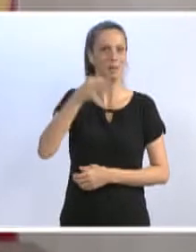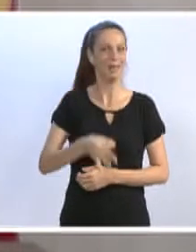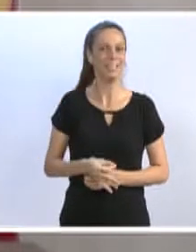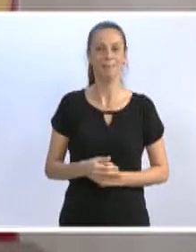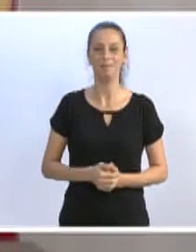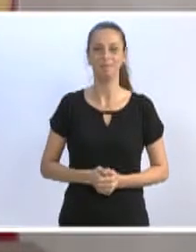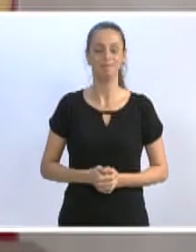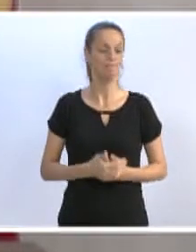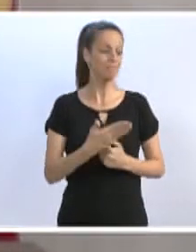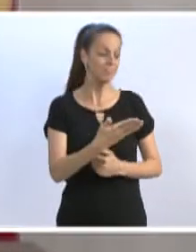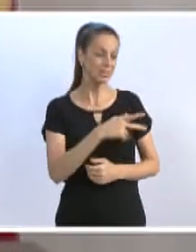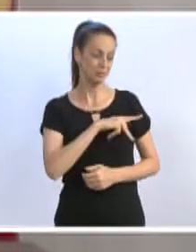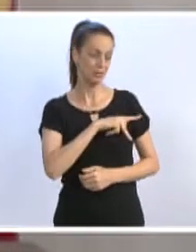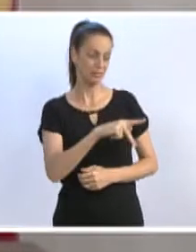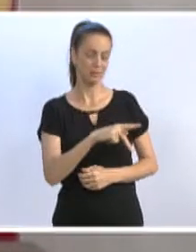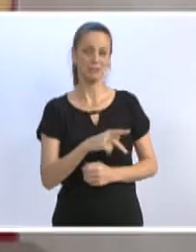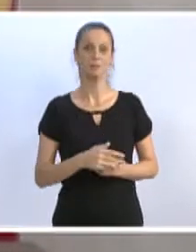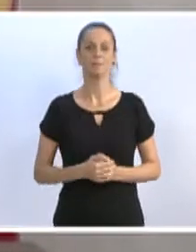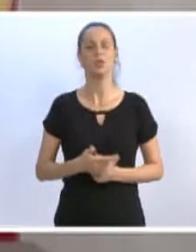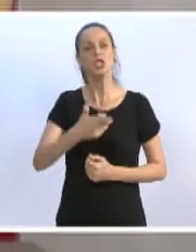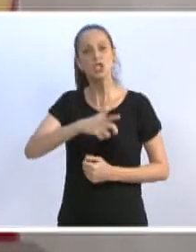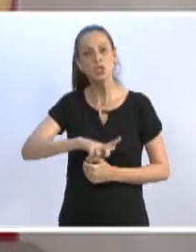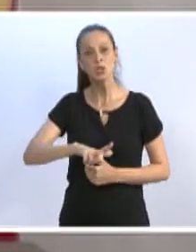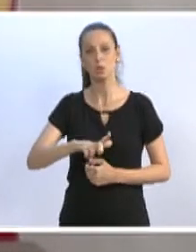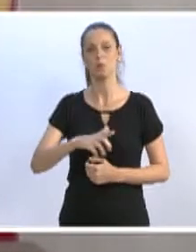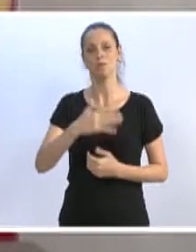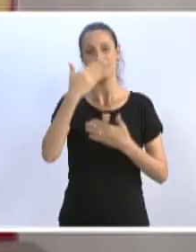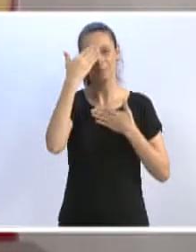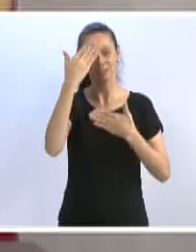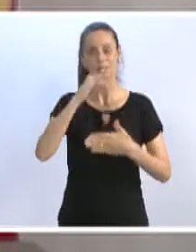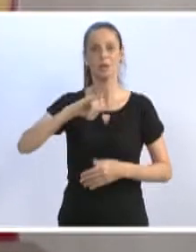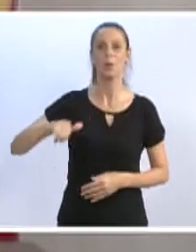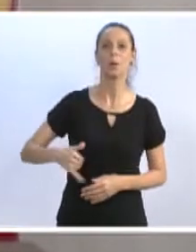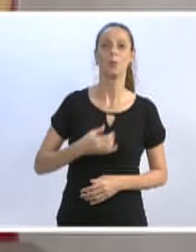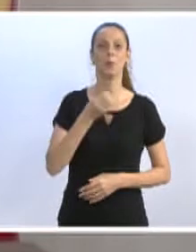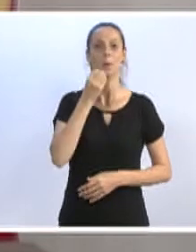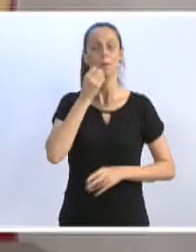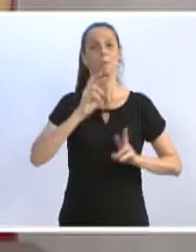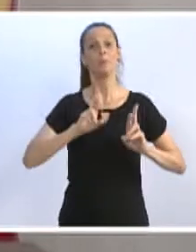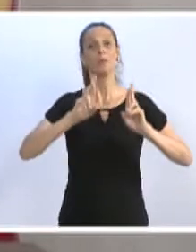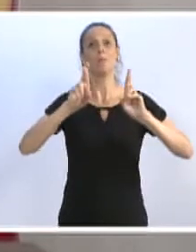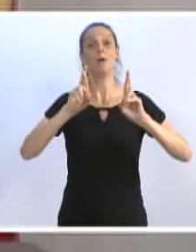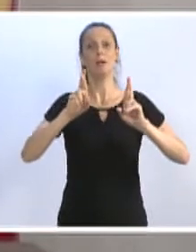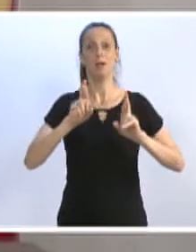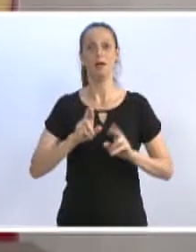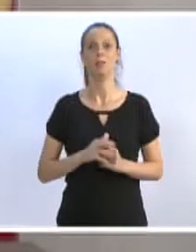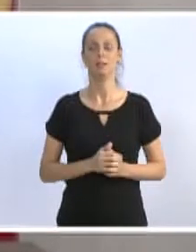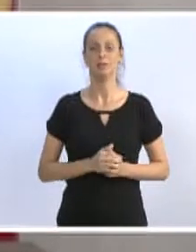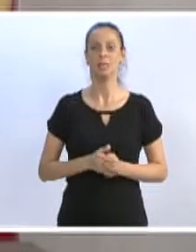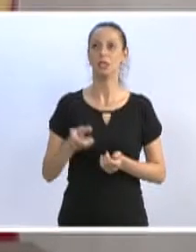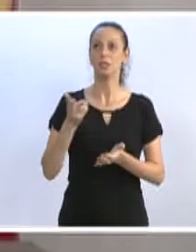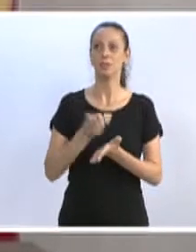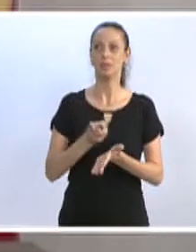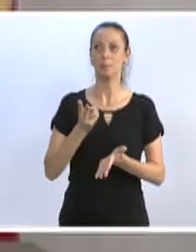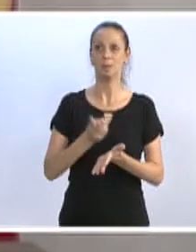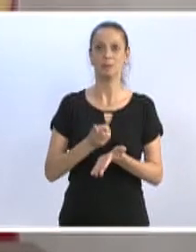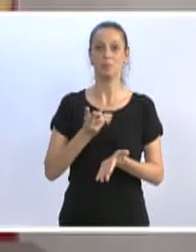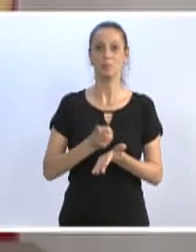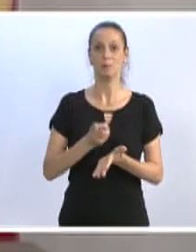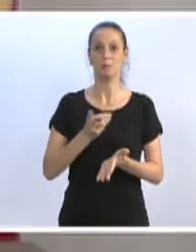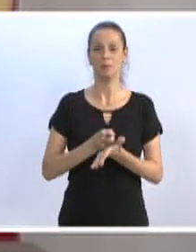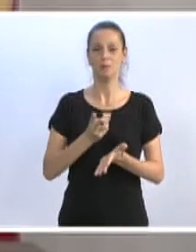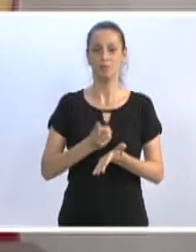Senhor presidente, uma vez mais agradeço pela oportunidade. Espero que nós vejamos sempre,